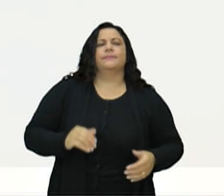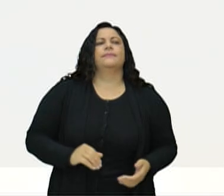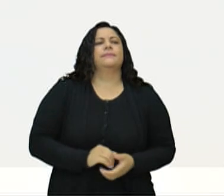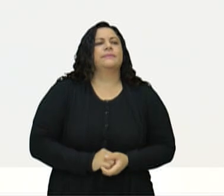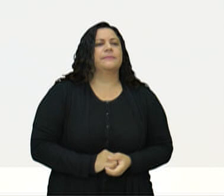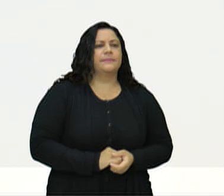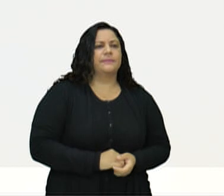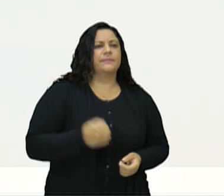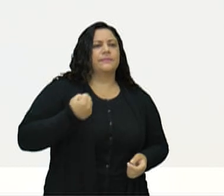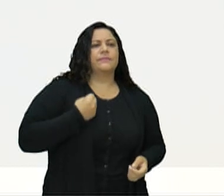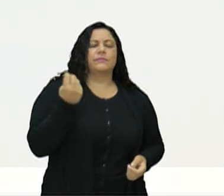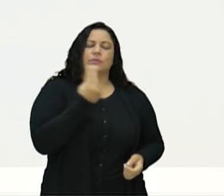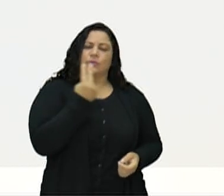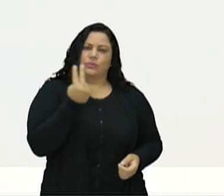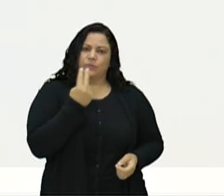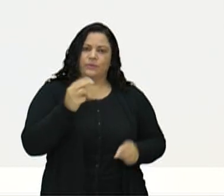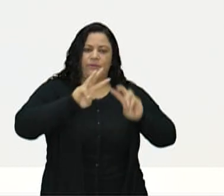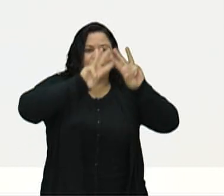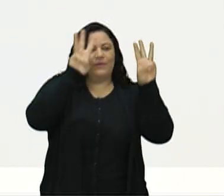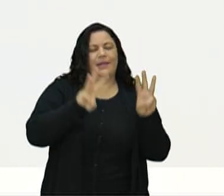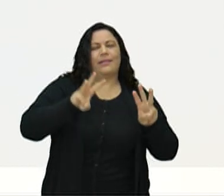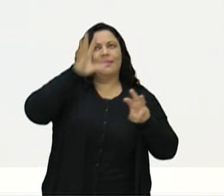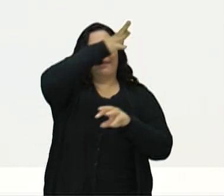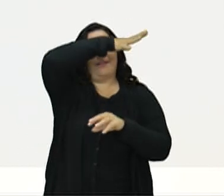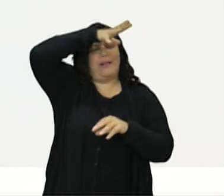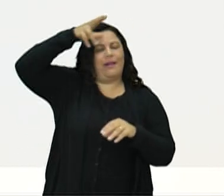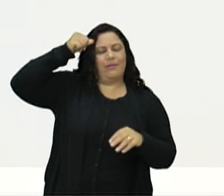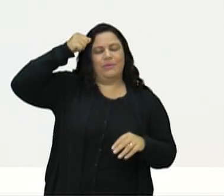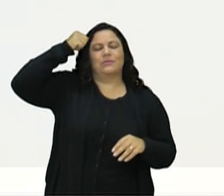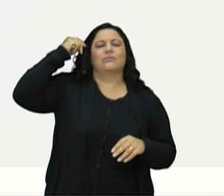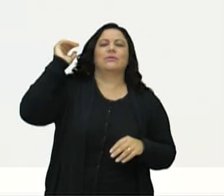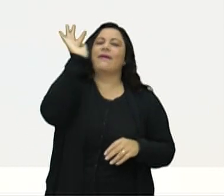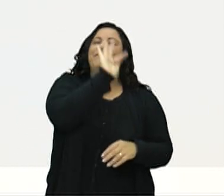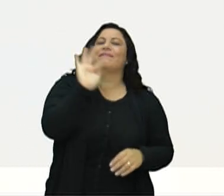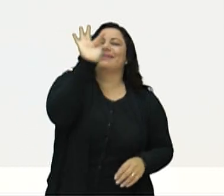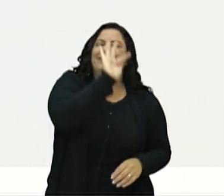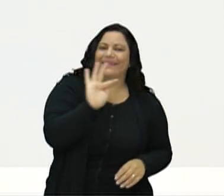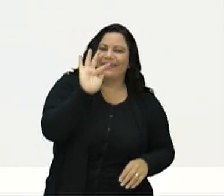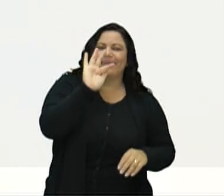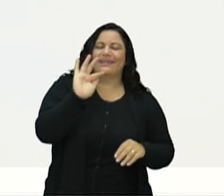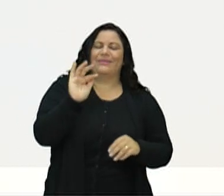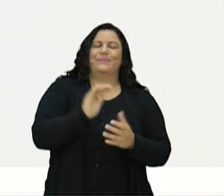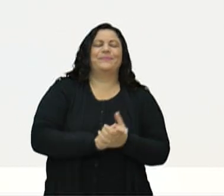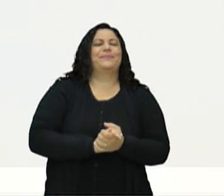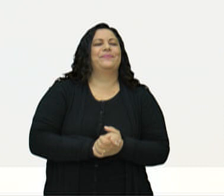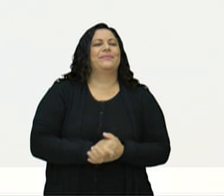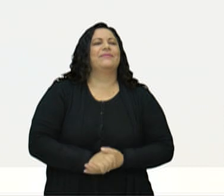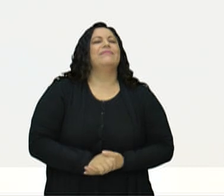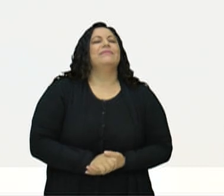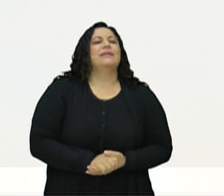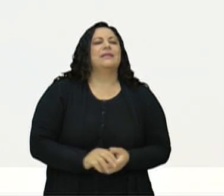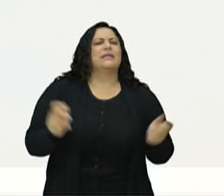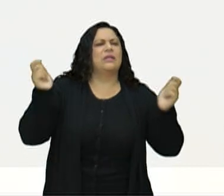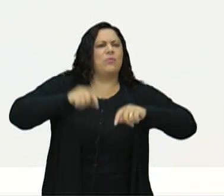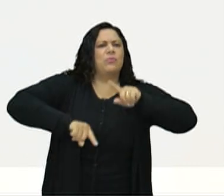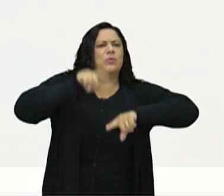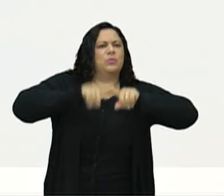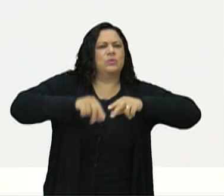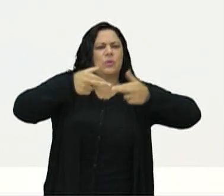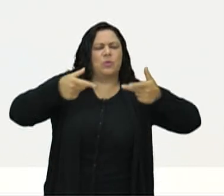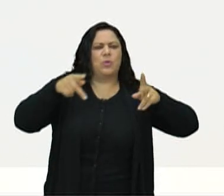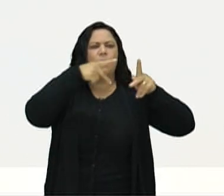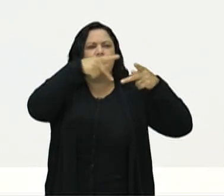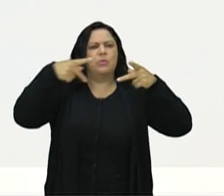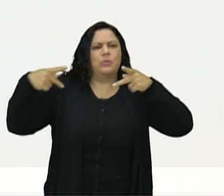A produção de uma proteína é processada basicamente em 2 fases. Observando o esquema abaixo, encontre a alternativa correspondente.